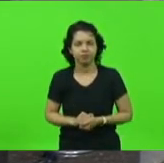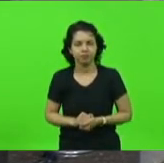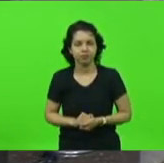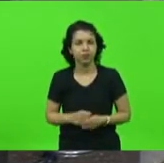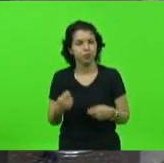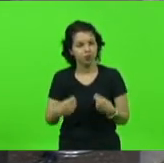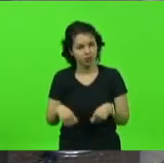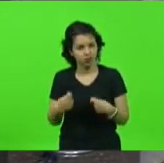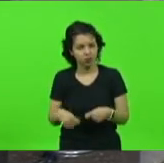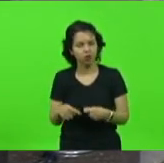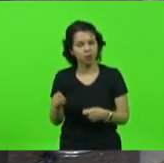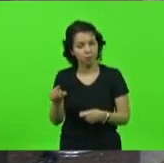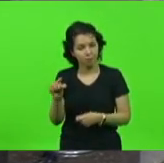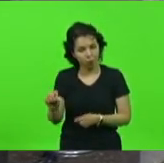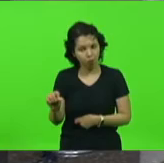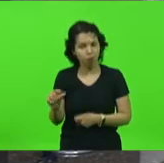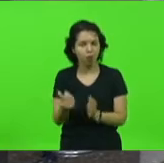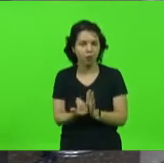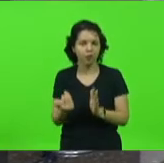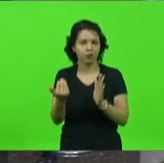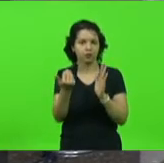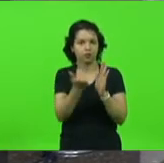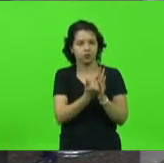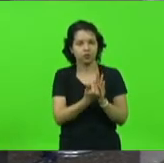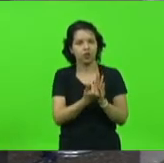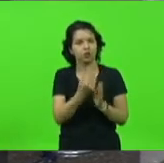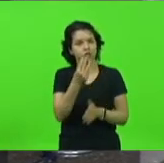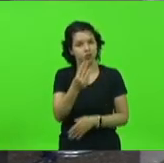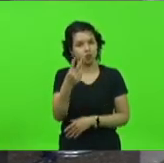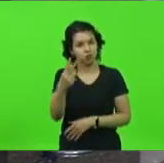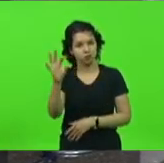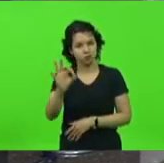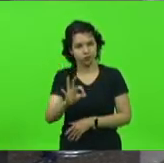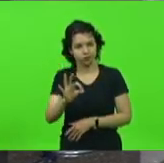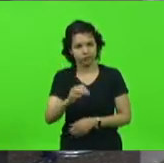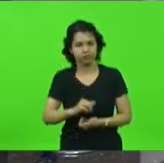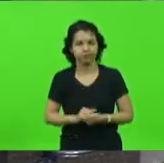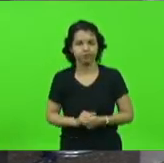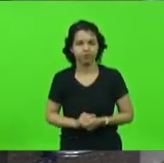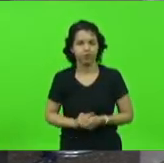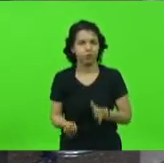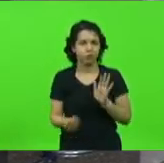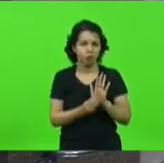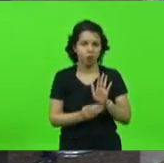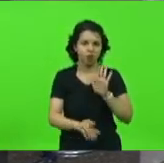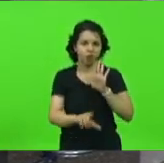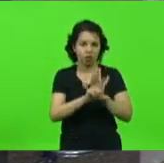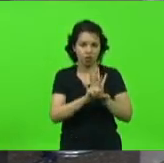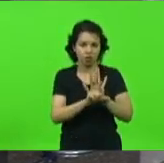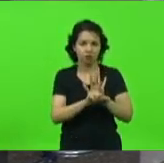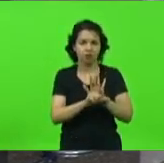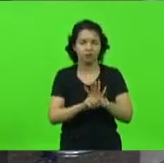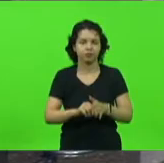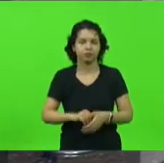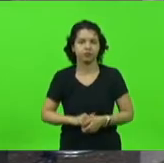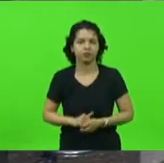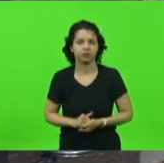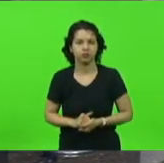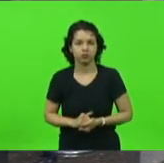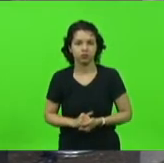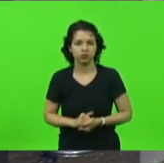Remunerar melhor quem ganha menos, com 32%. É isto é o que prevê a lei que nós temos.